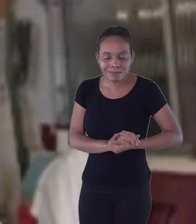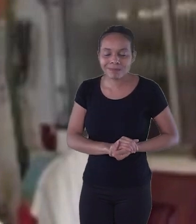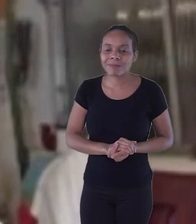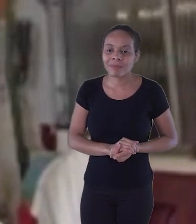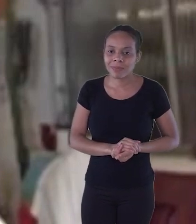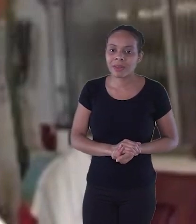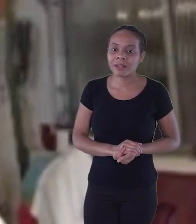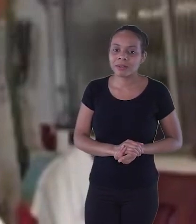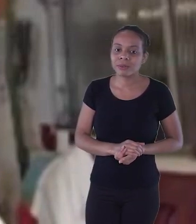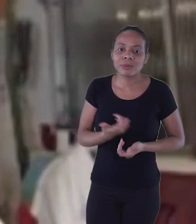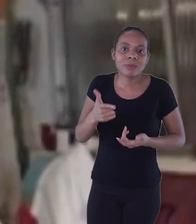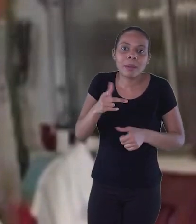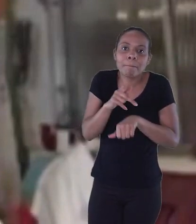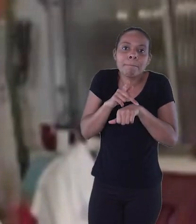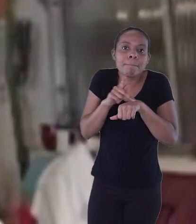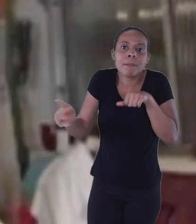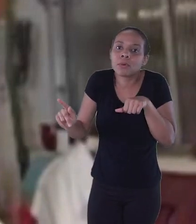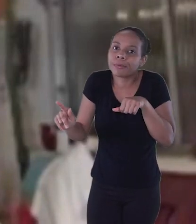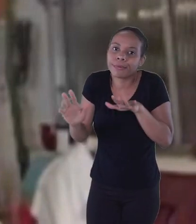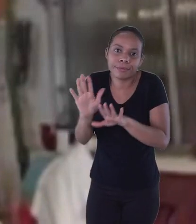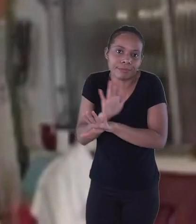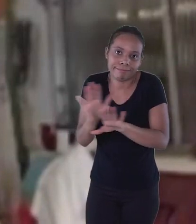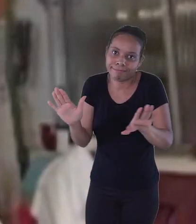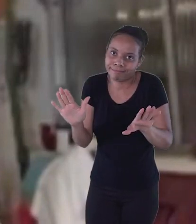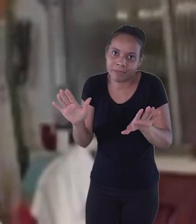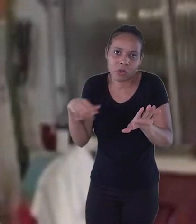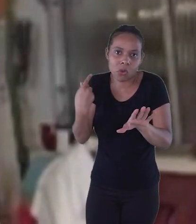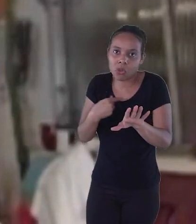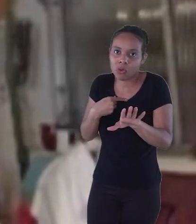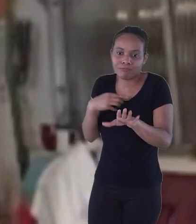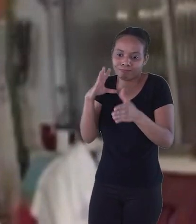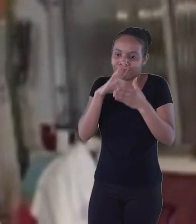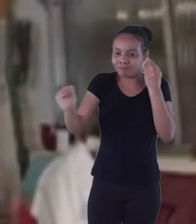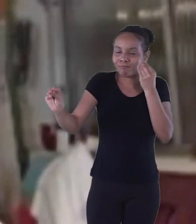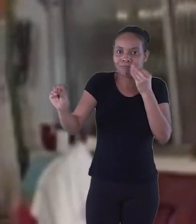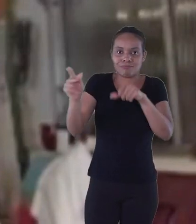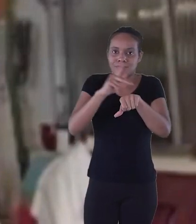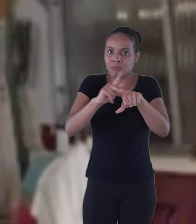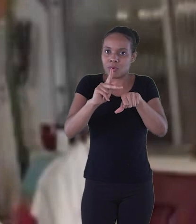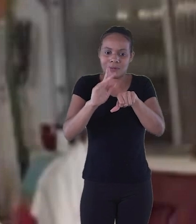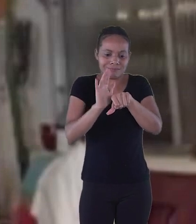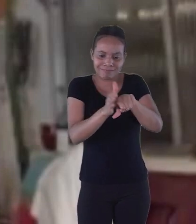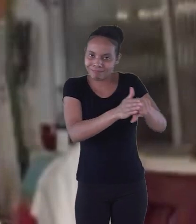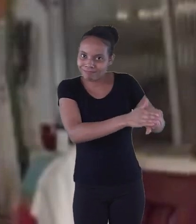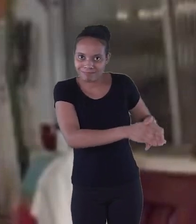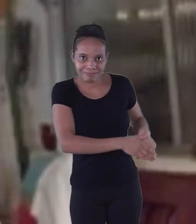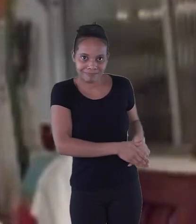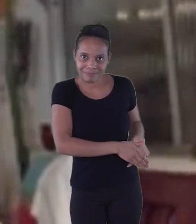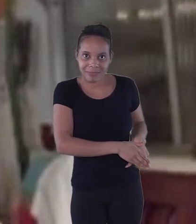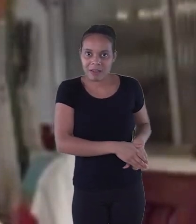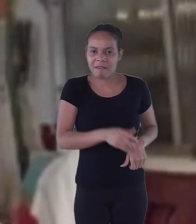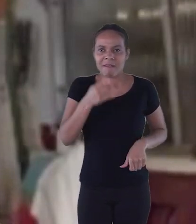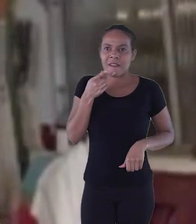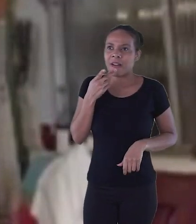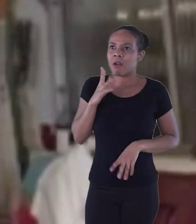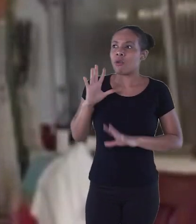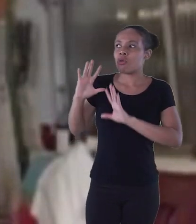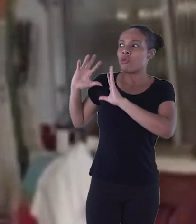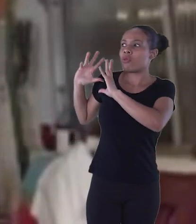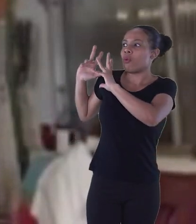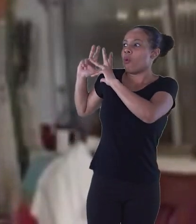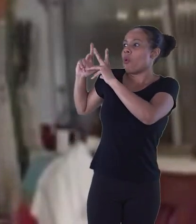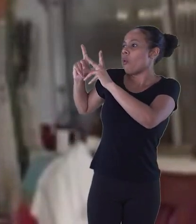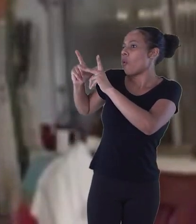trazer uma pureza, né? A gente foge desse mito da pureza, de trazer que todas as pessoas negras brasileiras na história do Brasil tinham uma